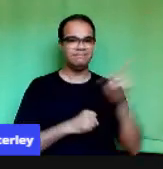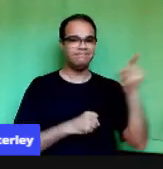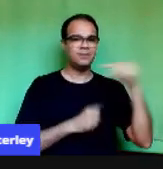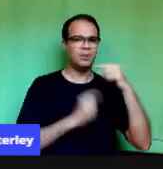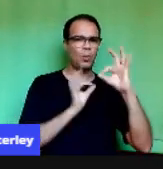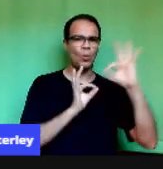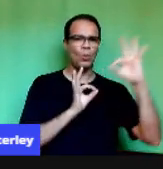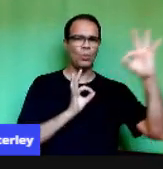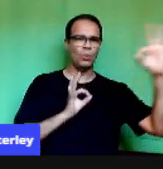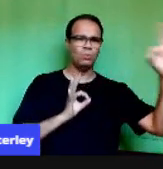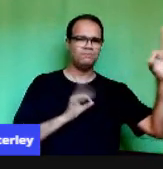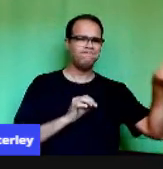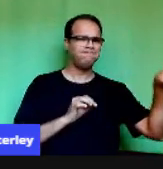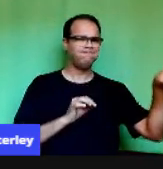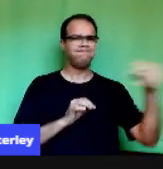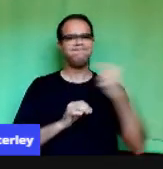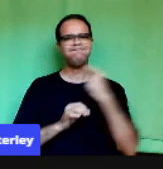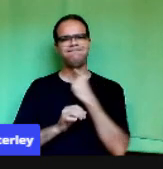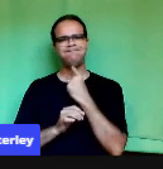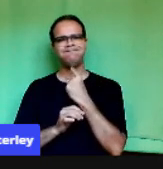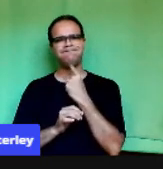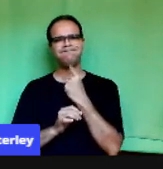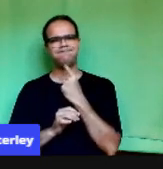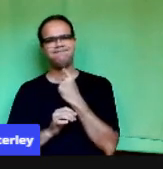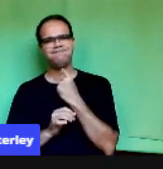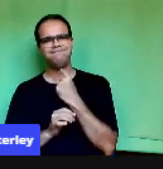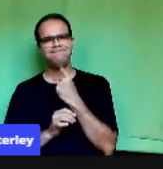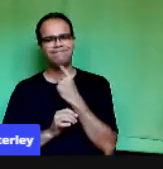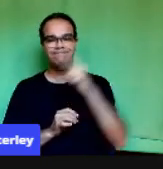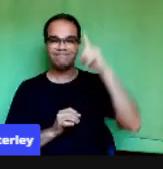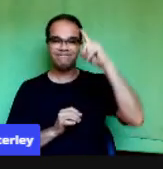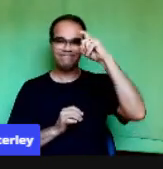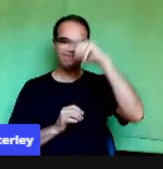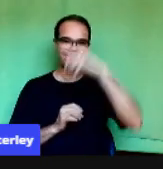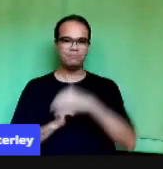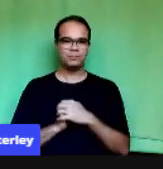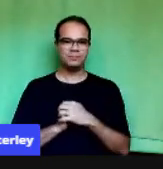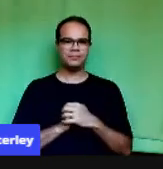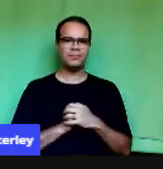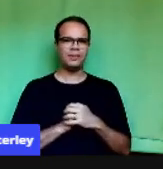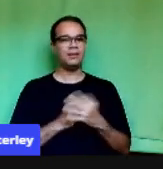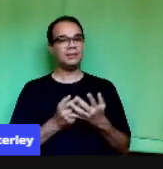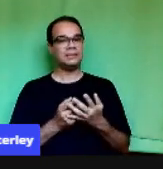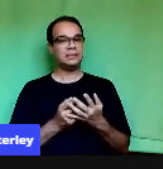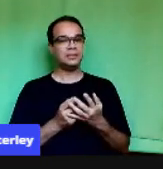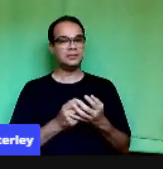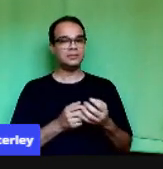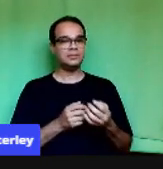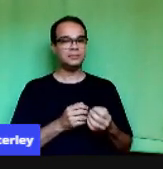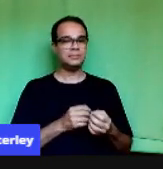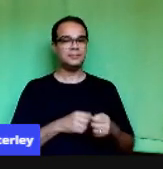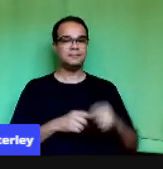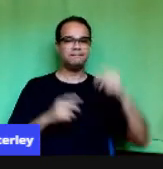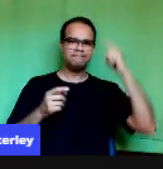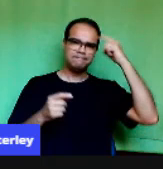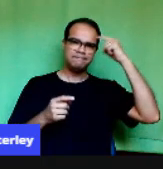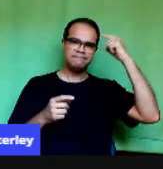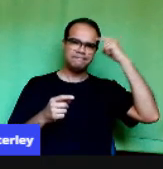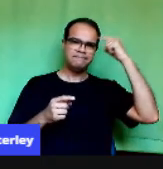si, ele tem toda uma conjuntura que tem que ser pensada,